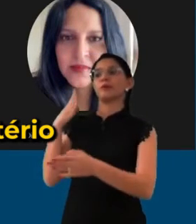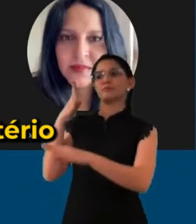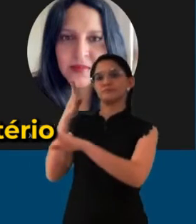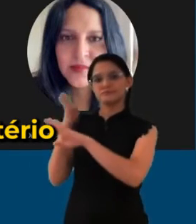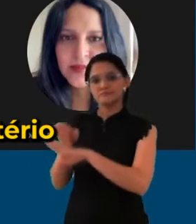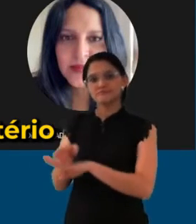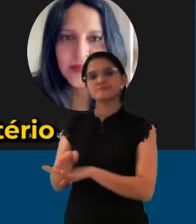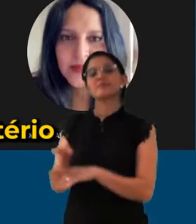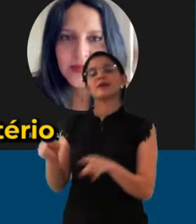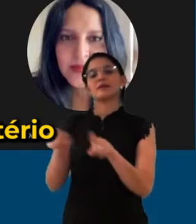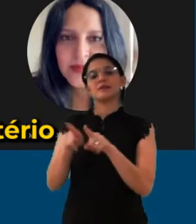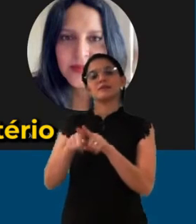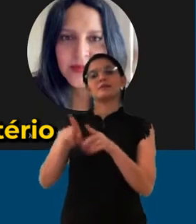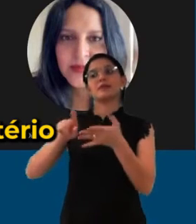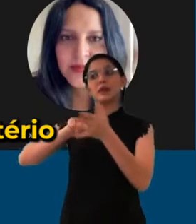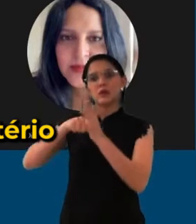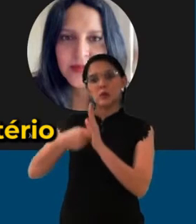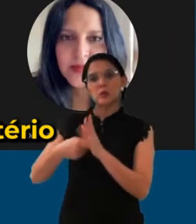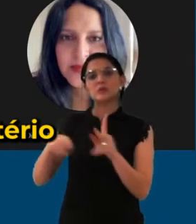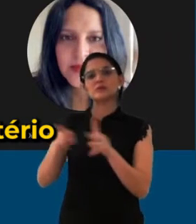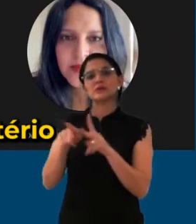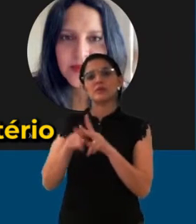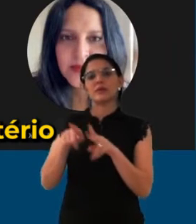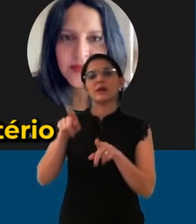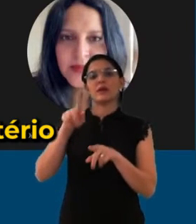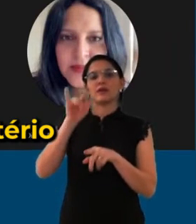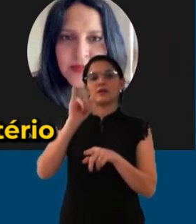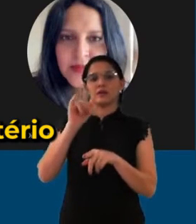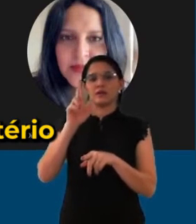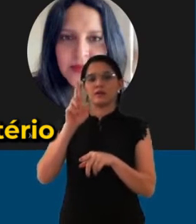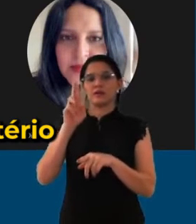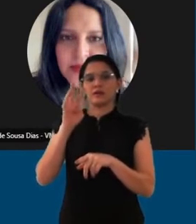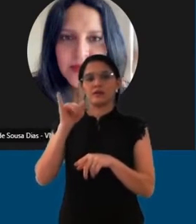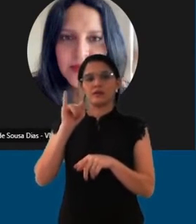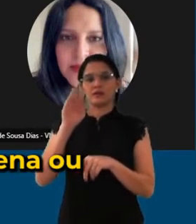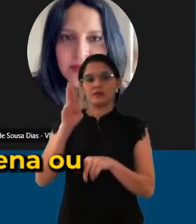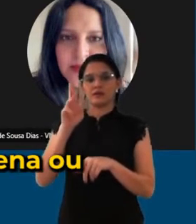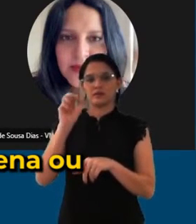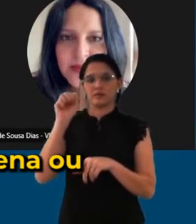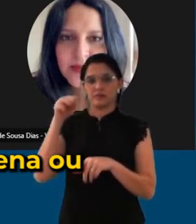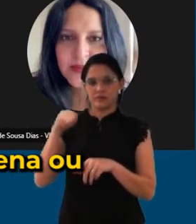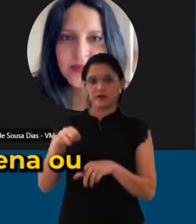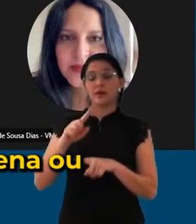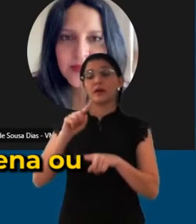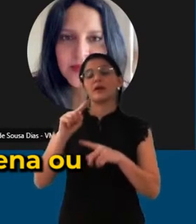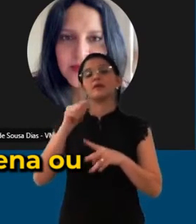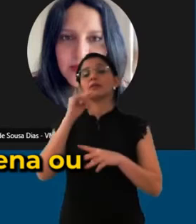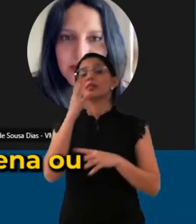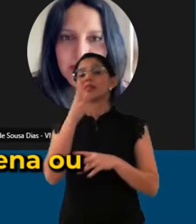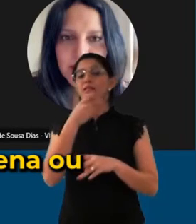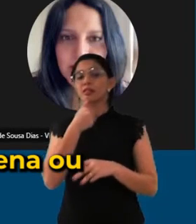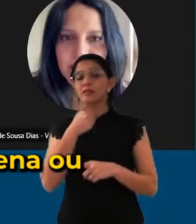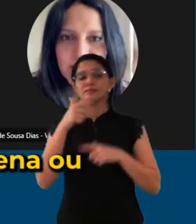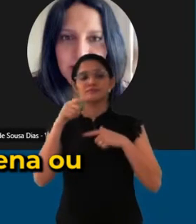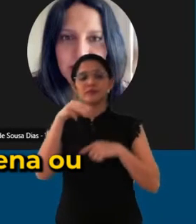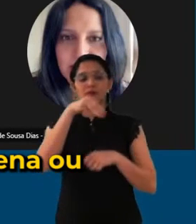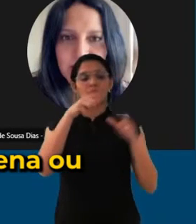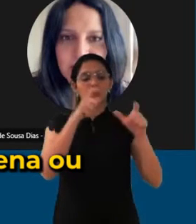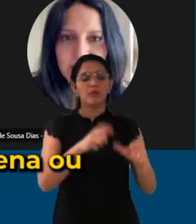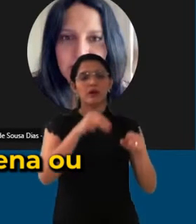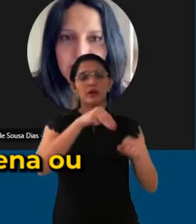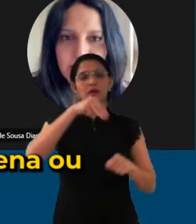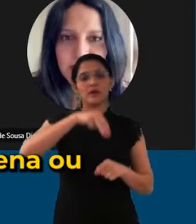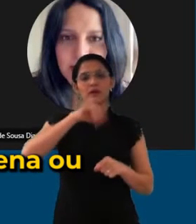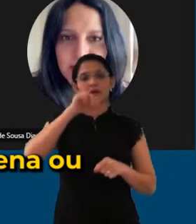do Ministério Público, para daí a gente ter a resposta da empresa. Numa mina que, sinceramente, é